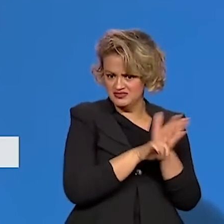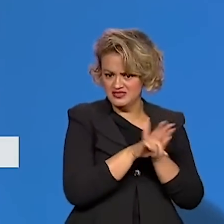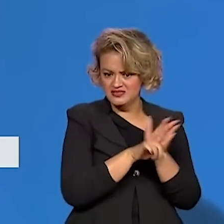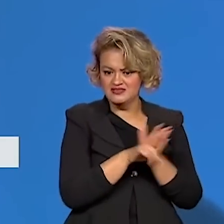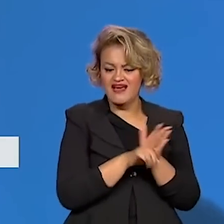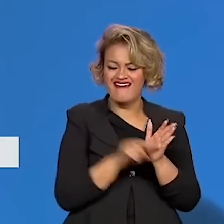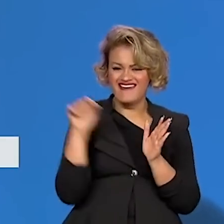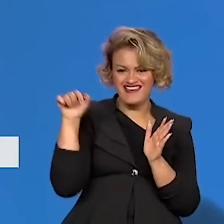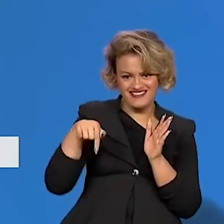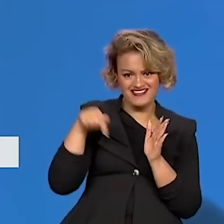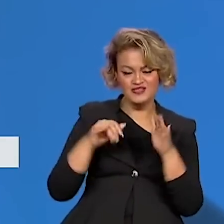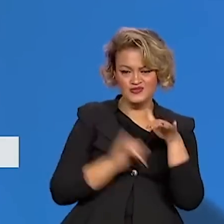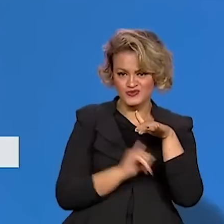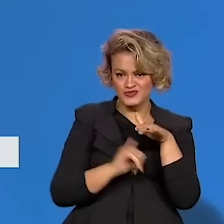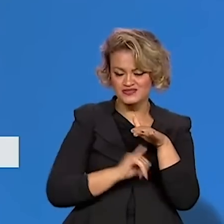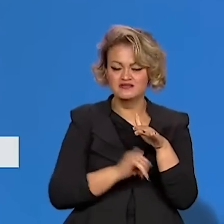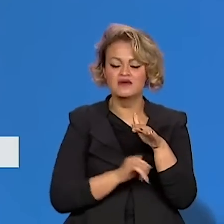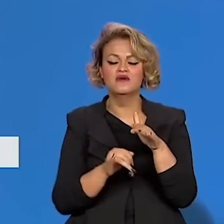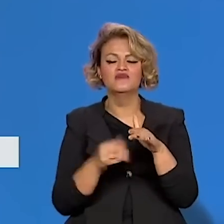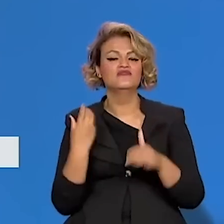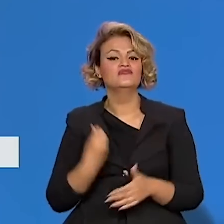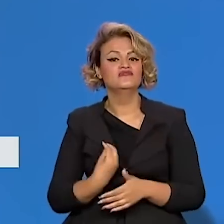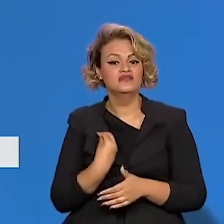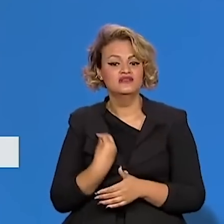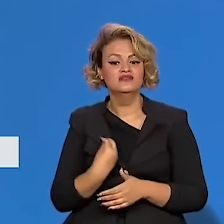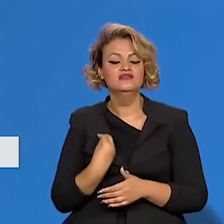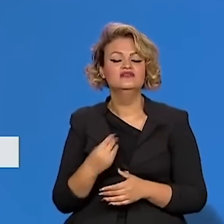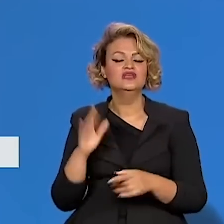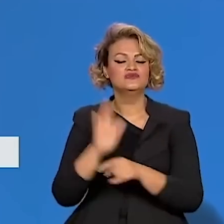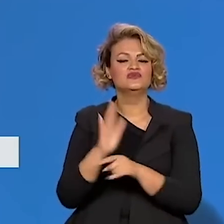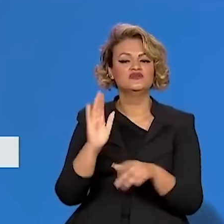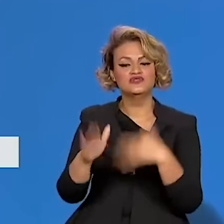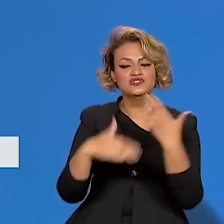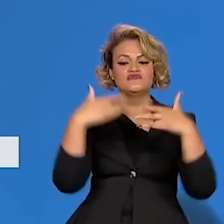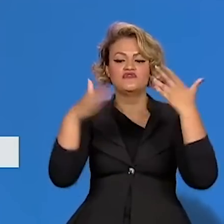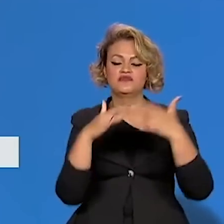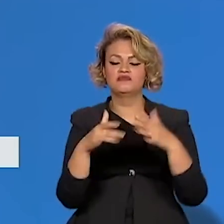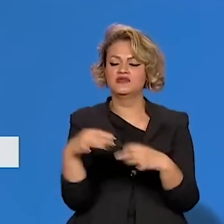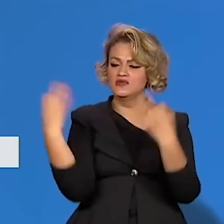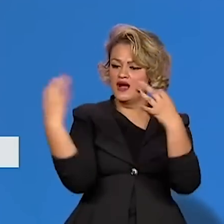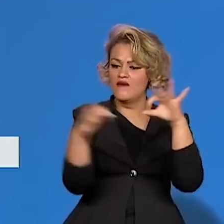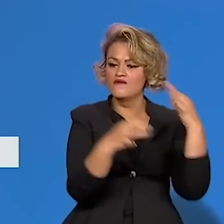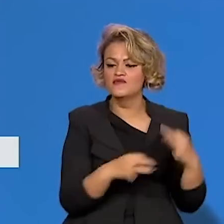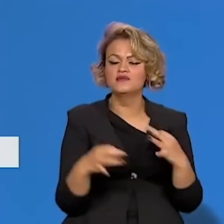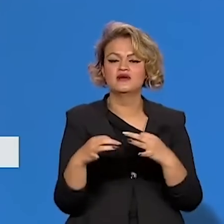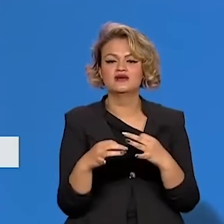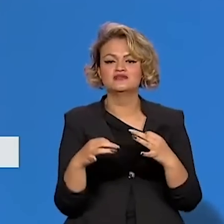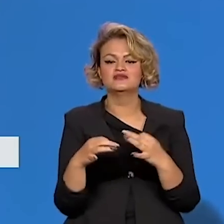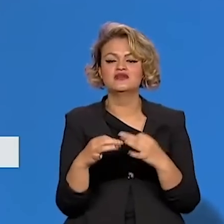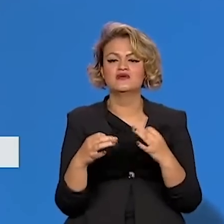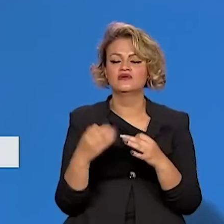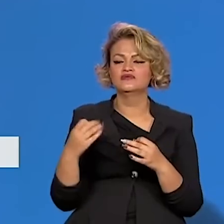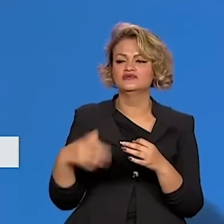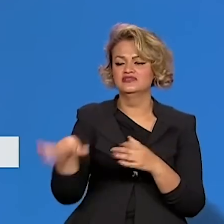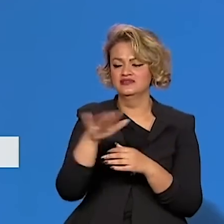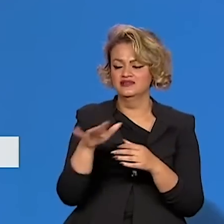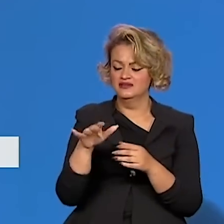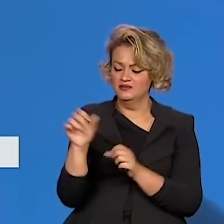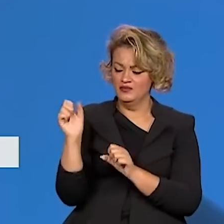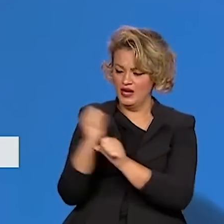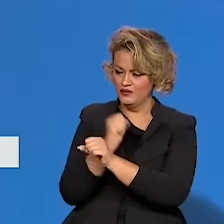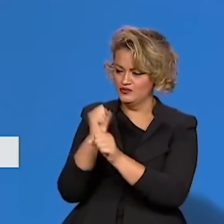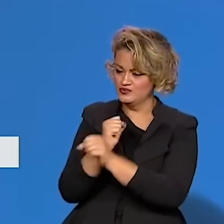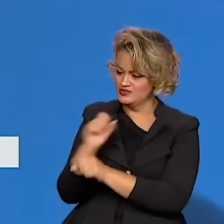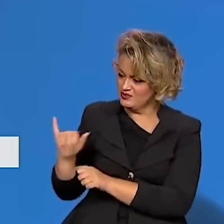a institui a instituição participou do desenvolvimento da Santificação de parte da aeronave